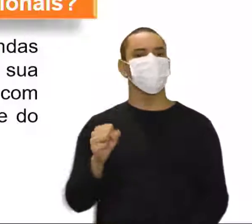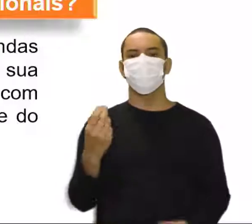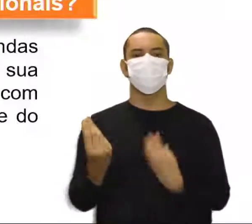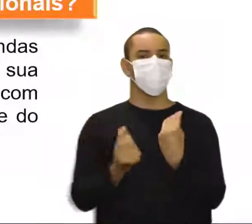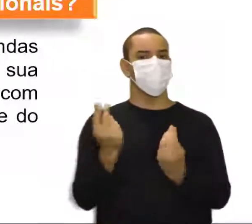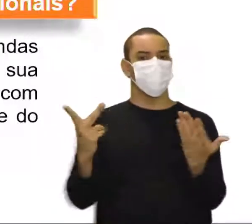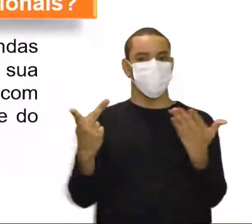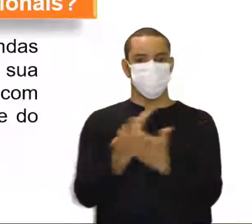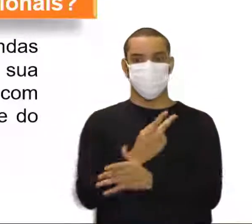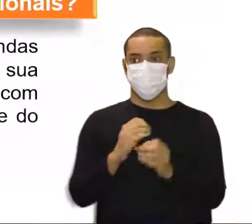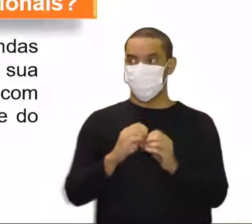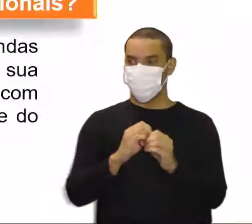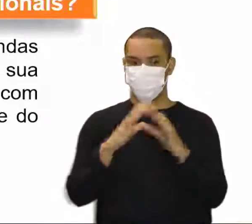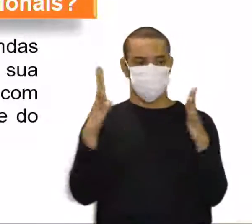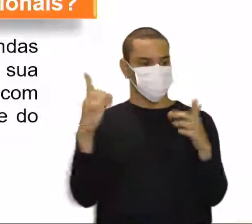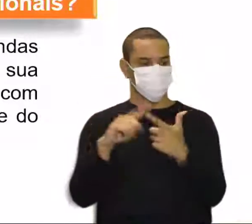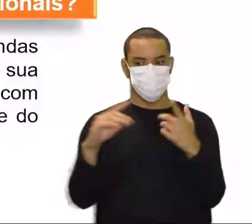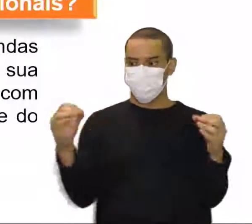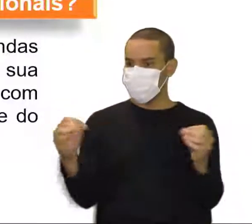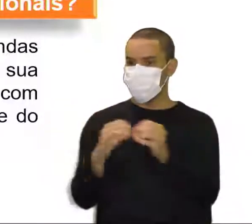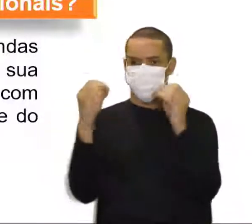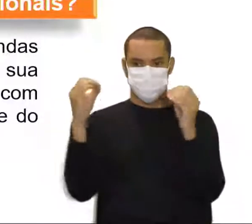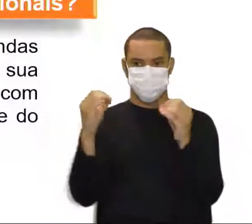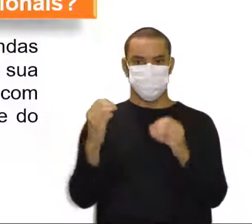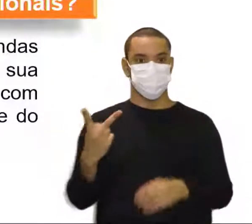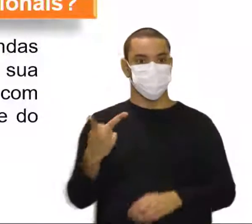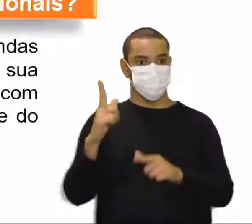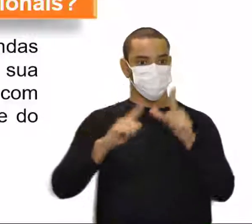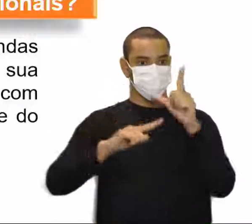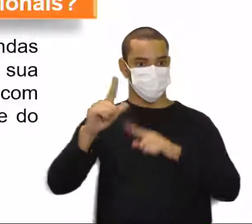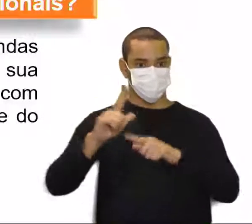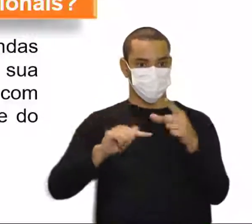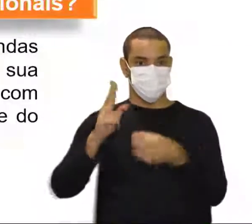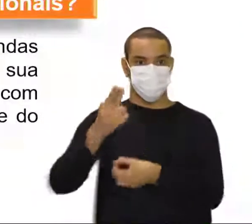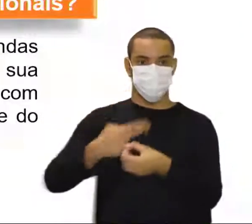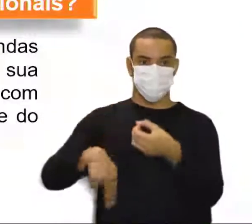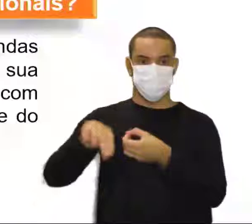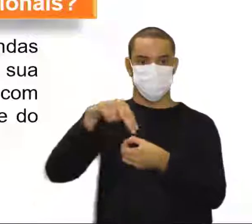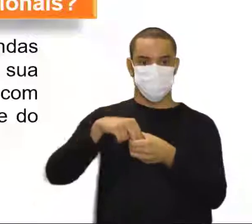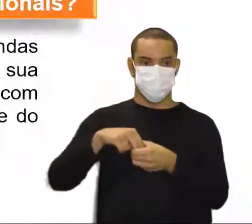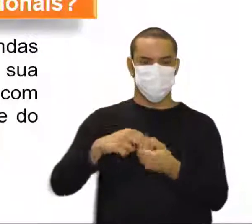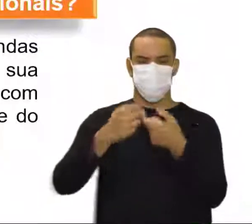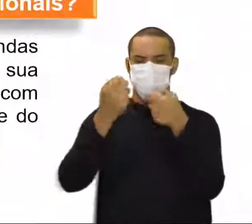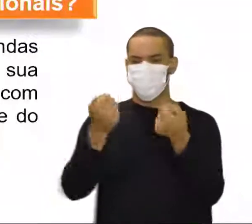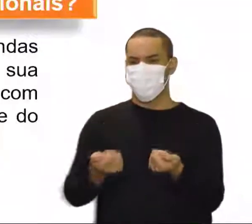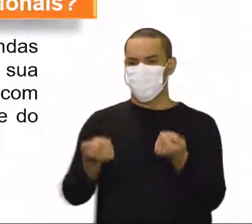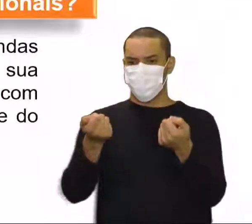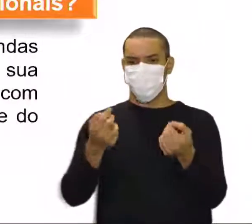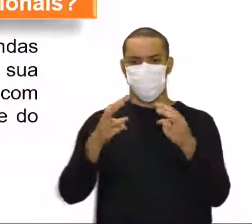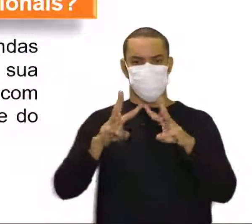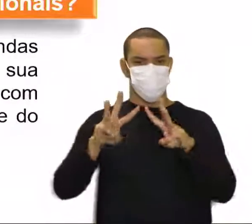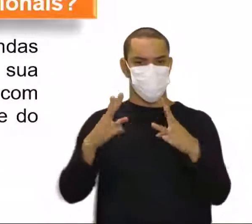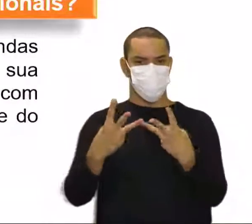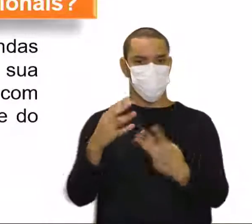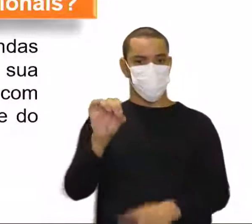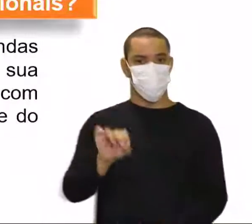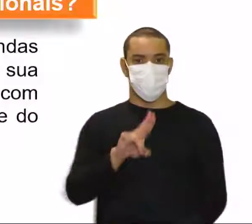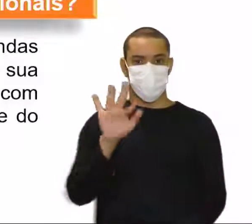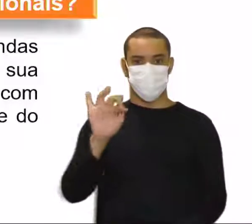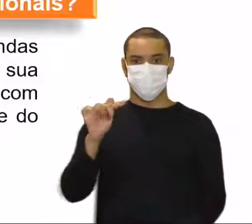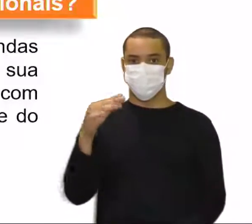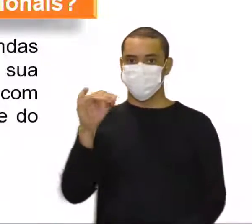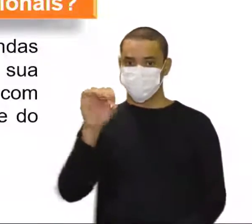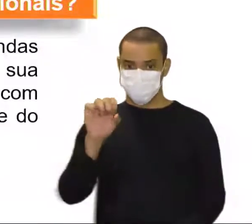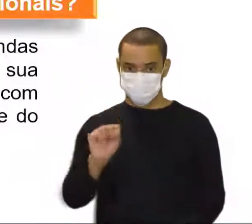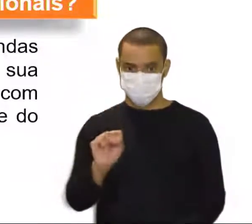fenômenos? Explosões e colisões entre estrelas de nêutron ultra densas ou fusões de buracos negros,